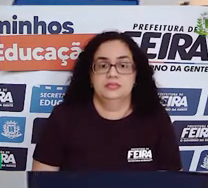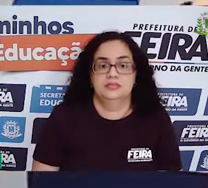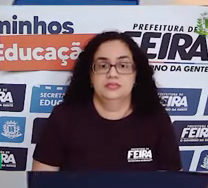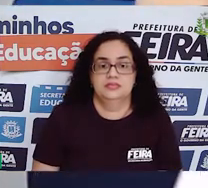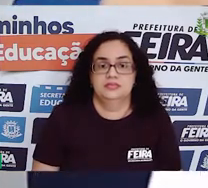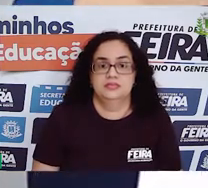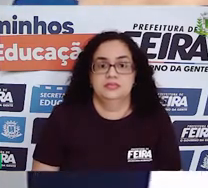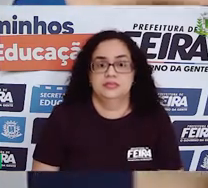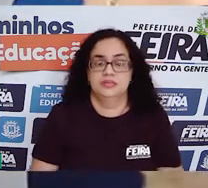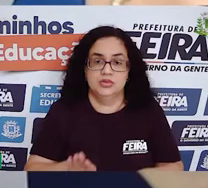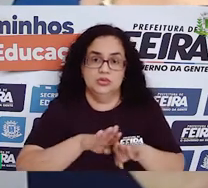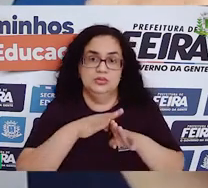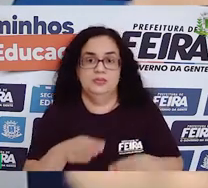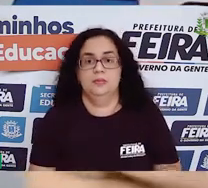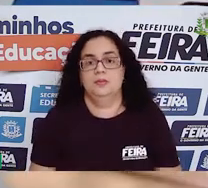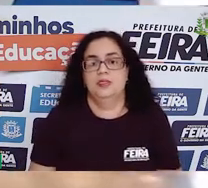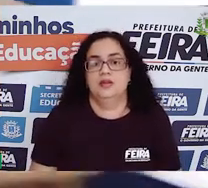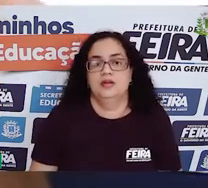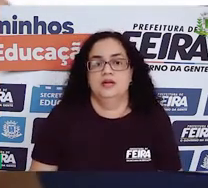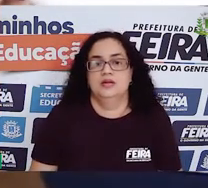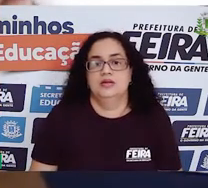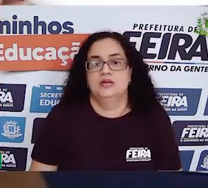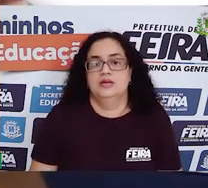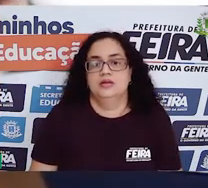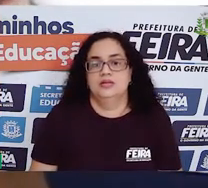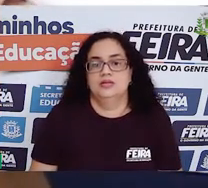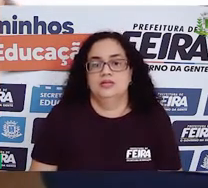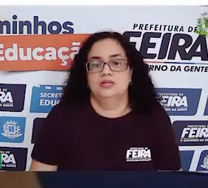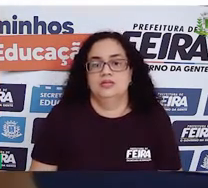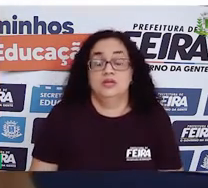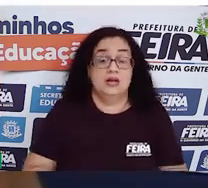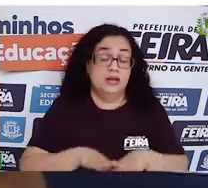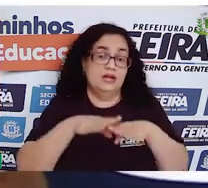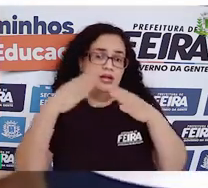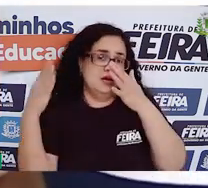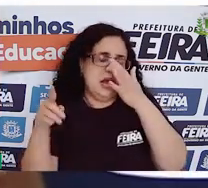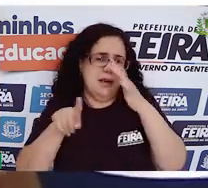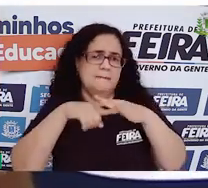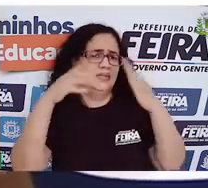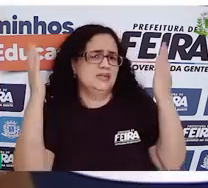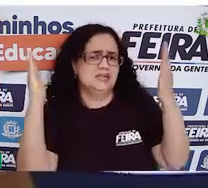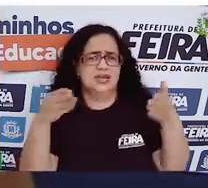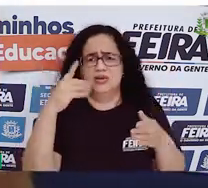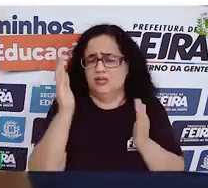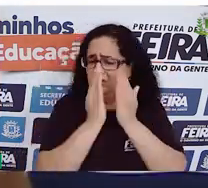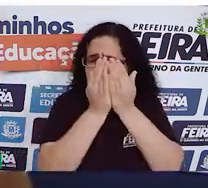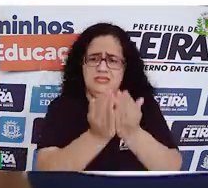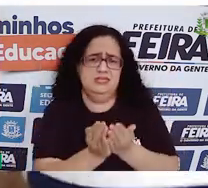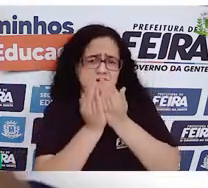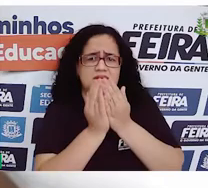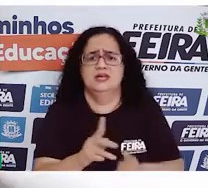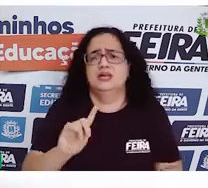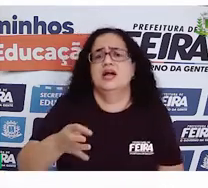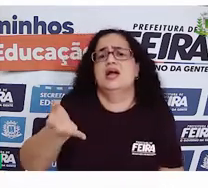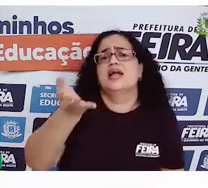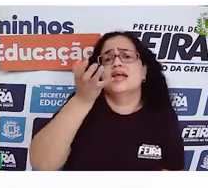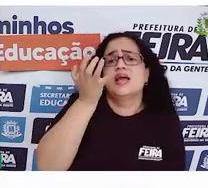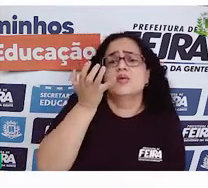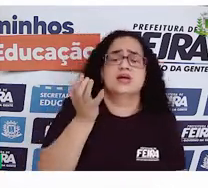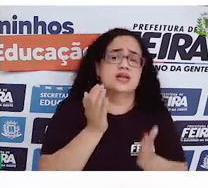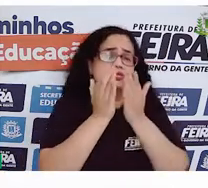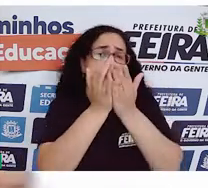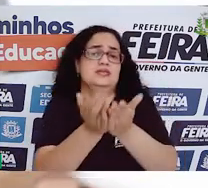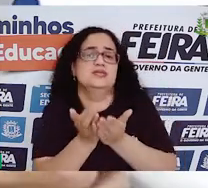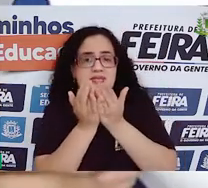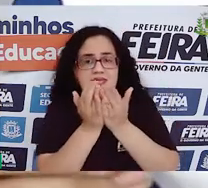Pronto. Dobrou a folha ao meio. Ah, mas agora não é um barco. Eu quero ser um